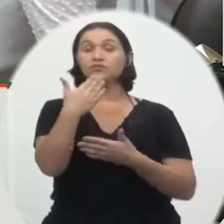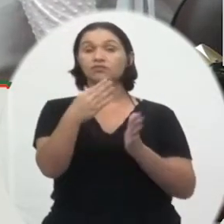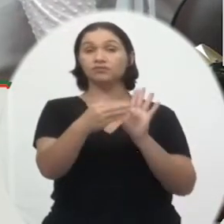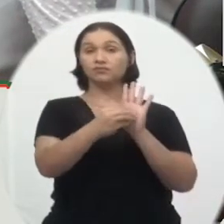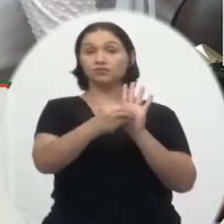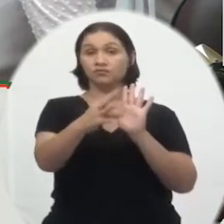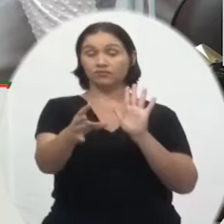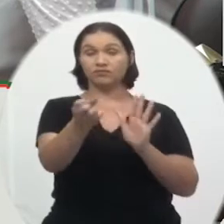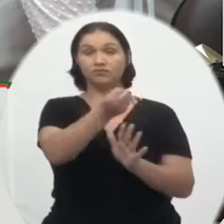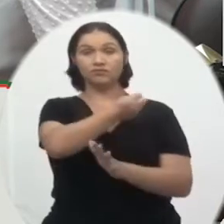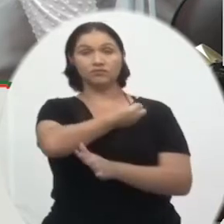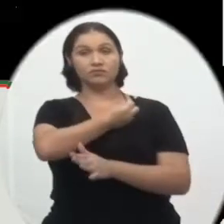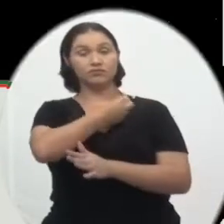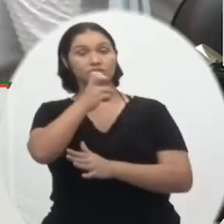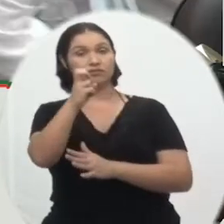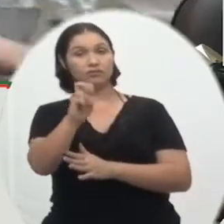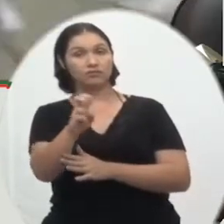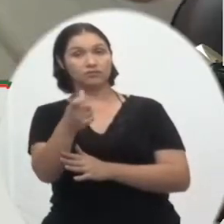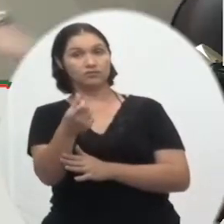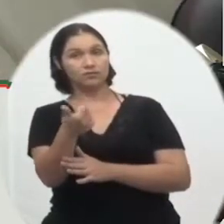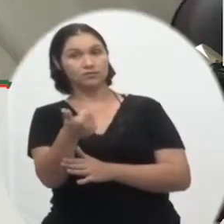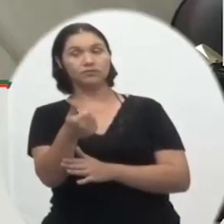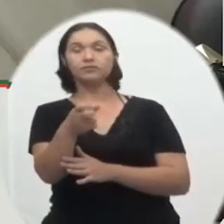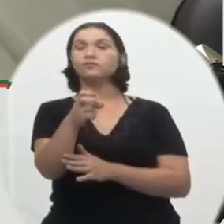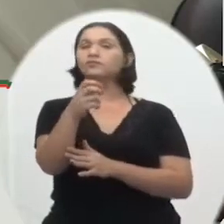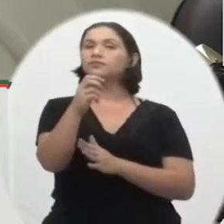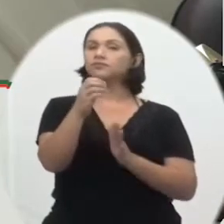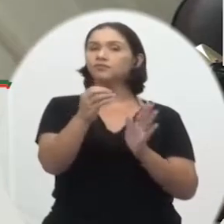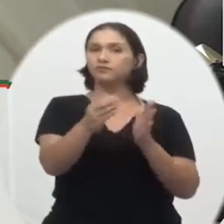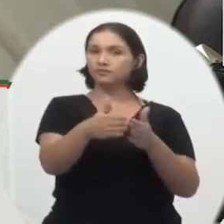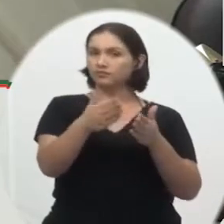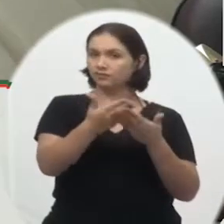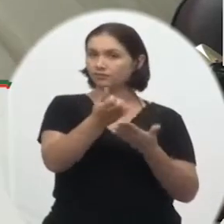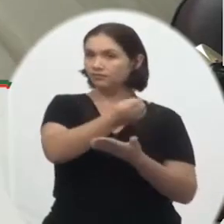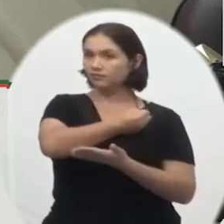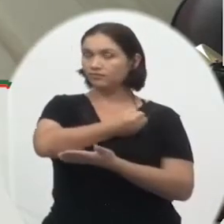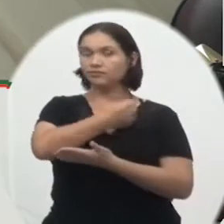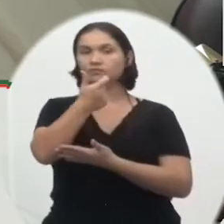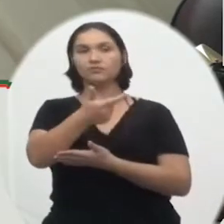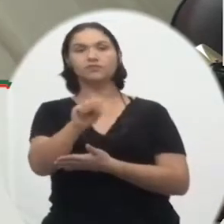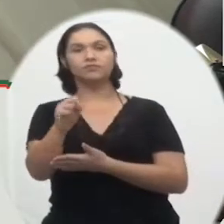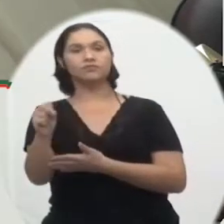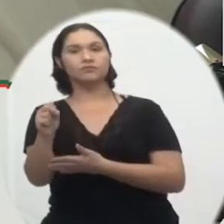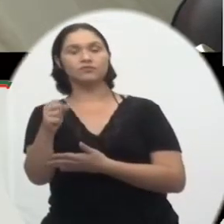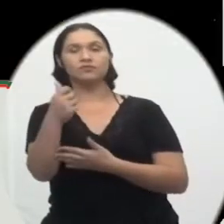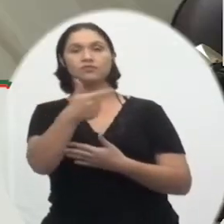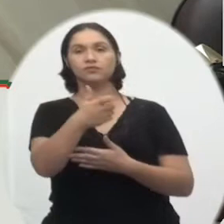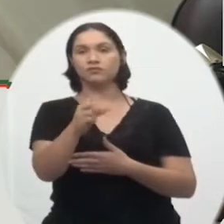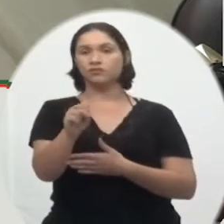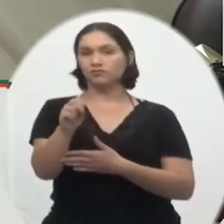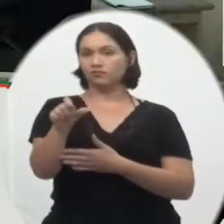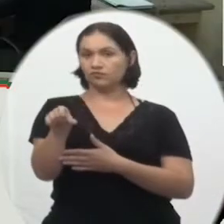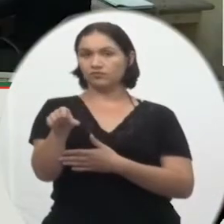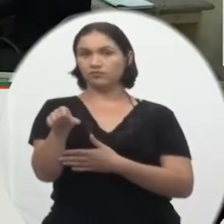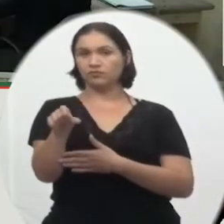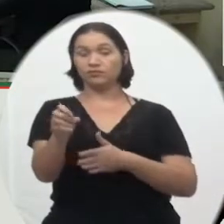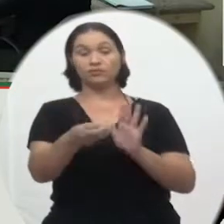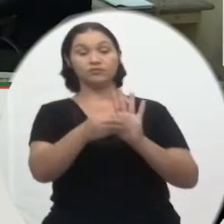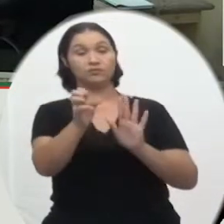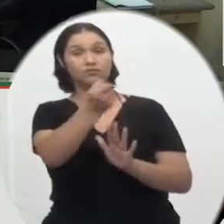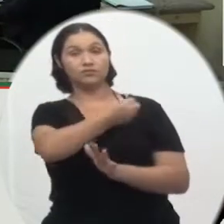número 561/19, requerimento número 288 e 289/19, indicação número